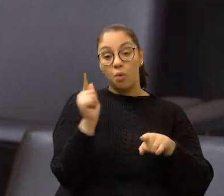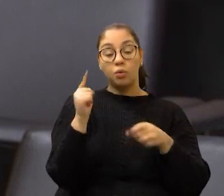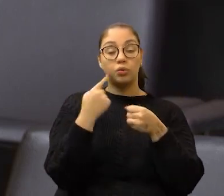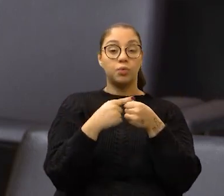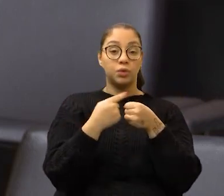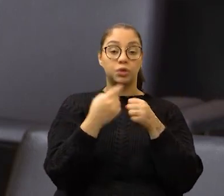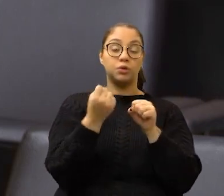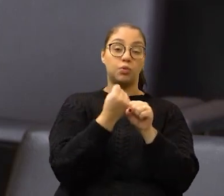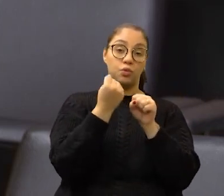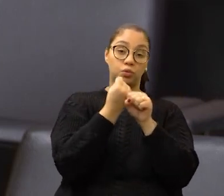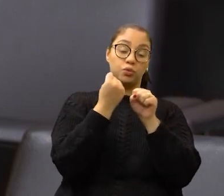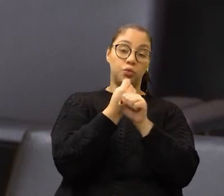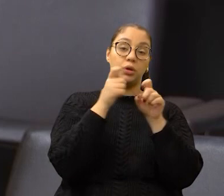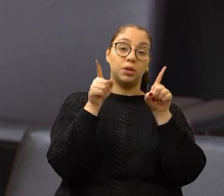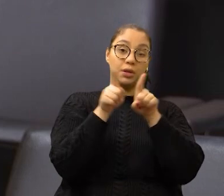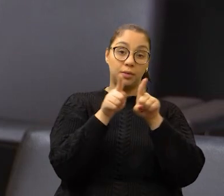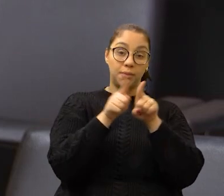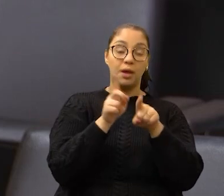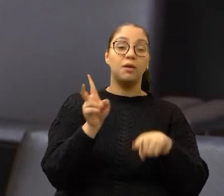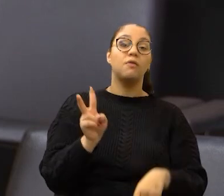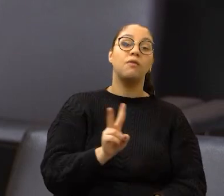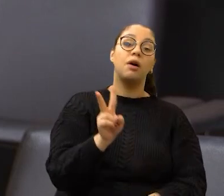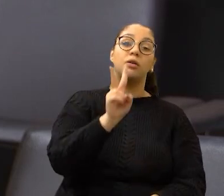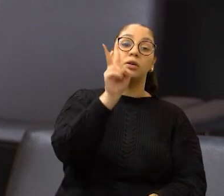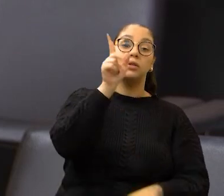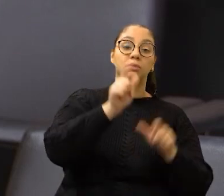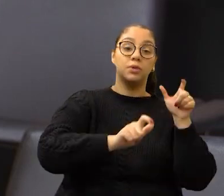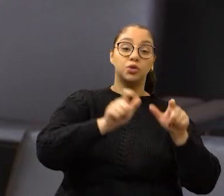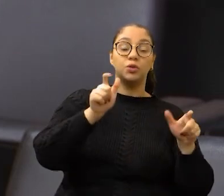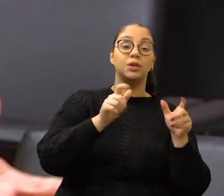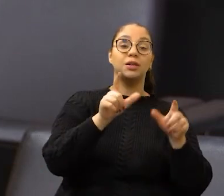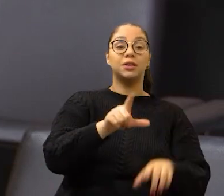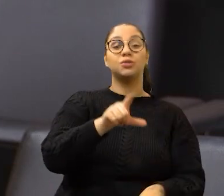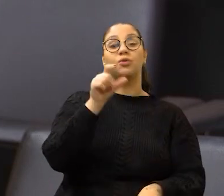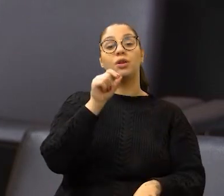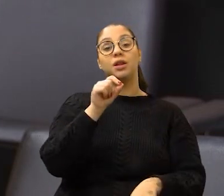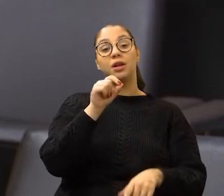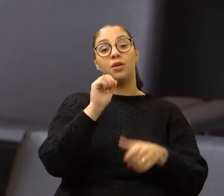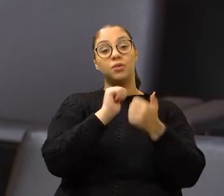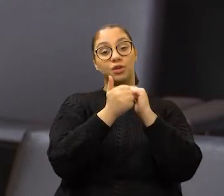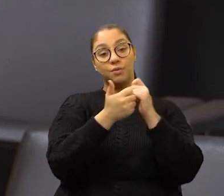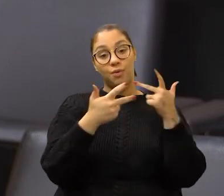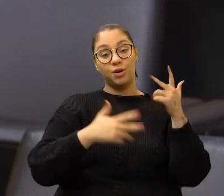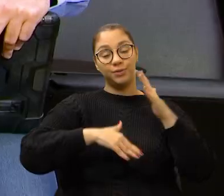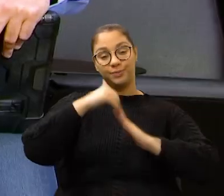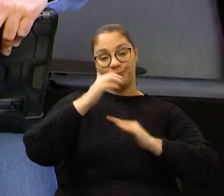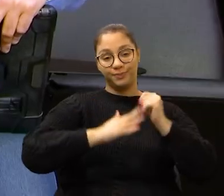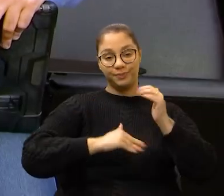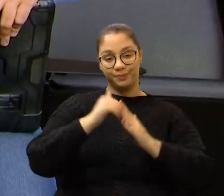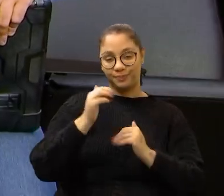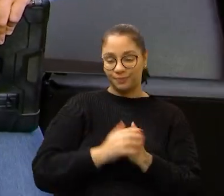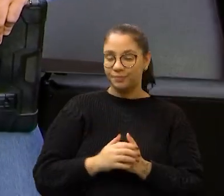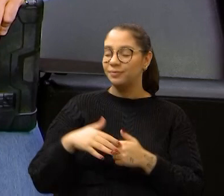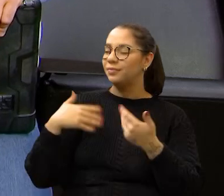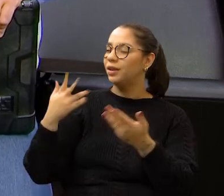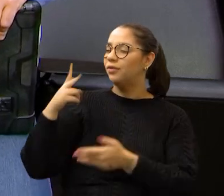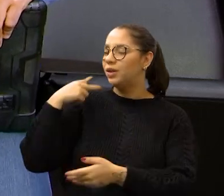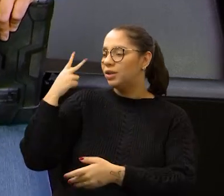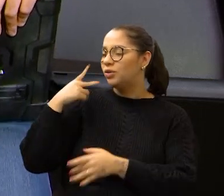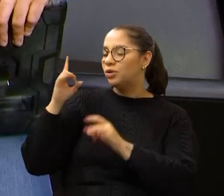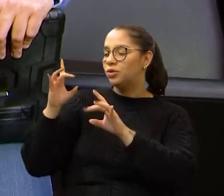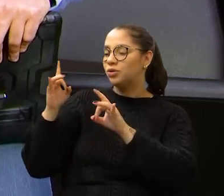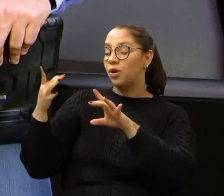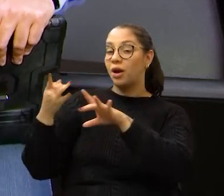outros municípios a também construírem e, acima de tudo, valorizar aqueles que escolheram esse esporte como prática. Vereador, para a gente